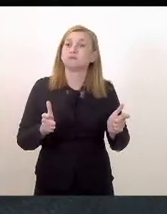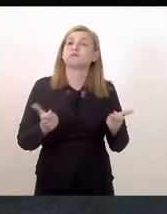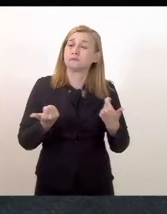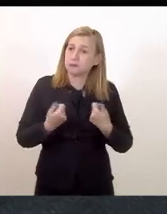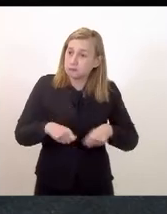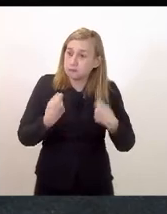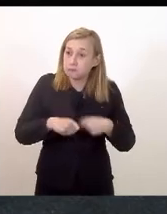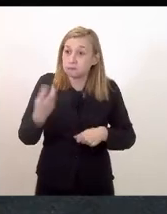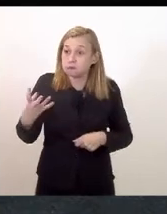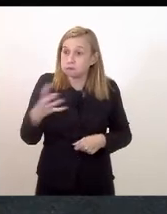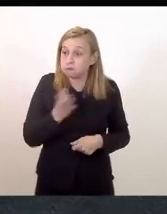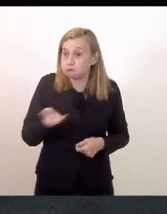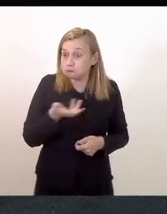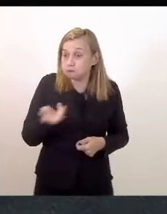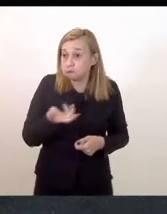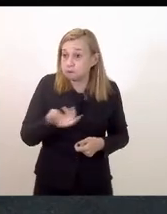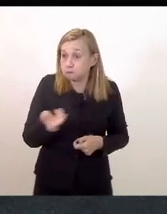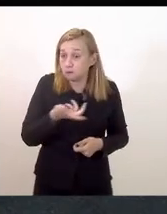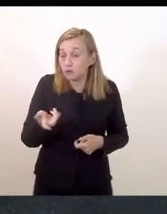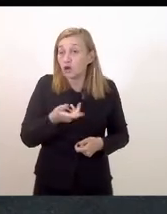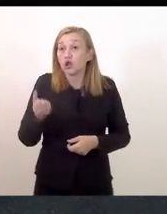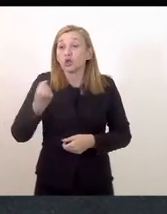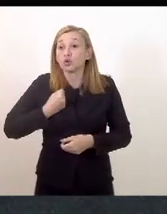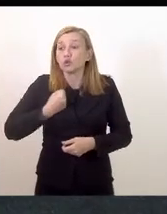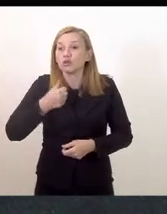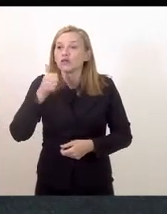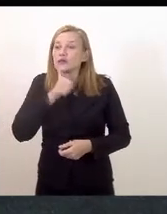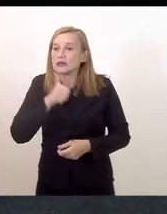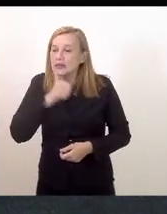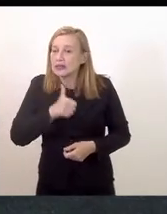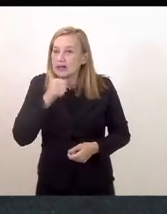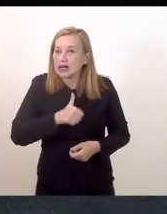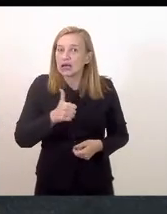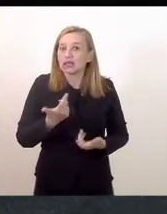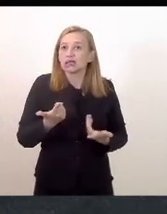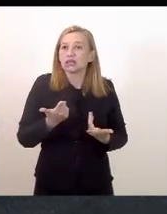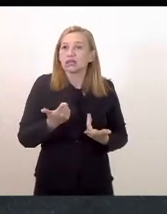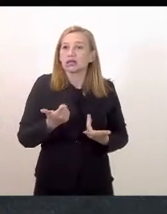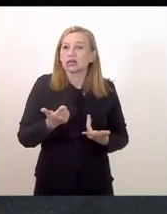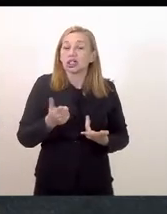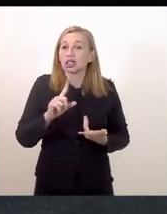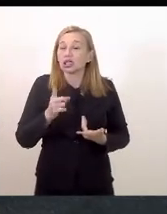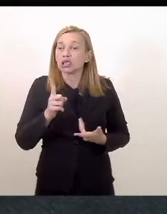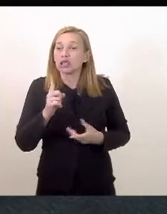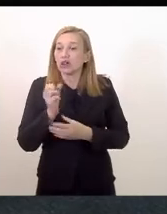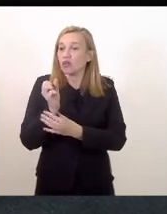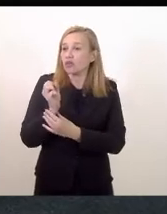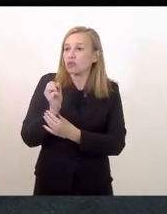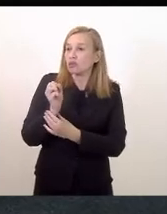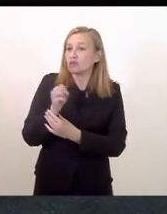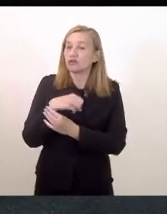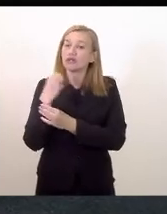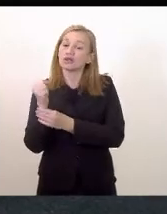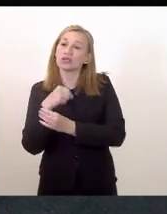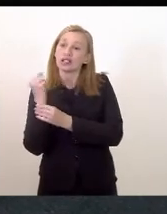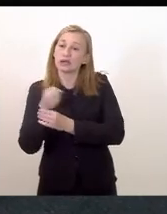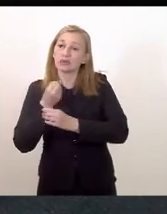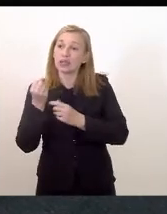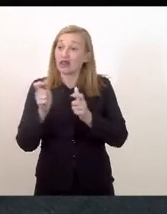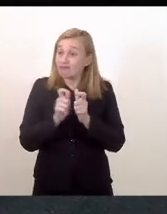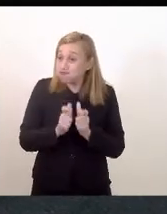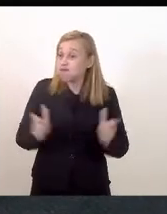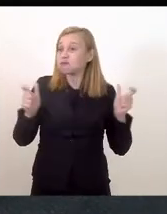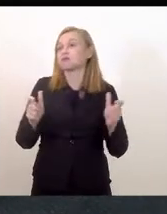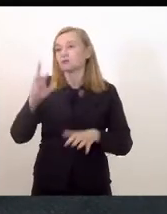necessita de urgência, porque o número de mulheres que não estão fazendo fisioterapia é enorme, senhor